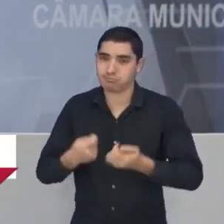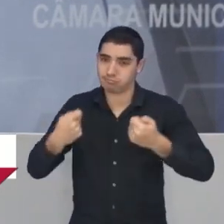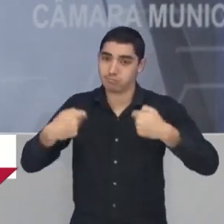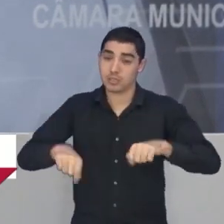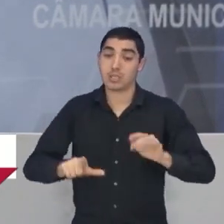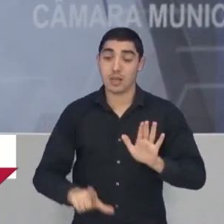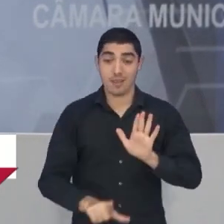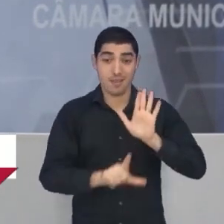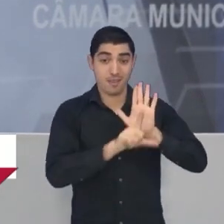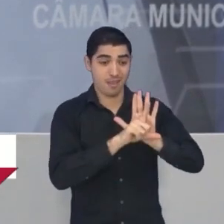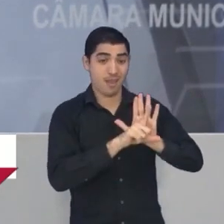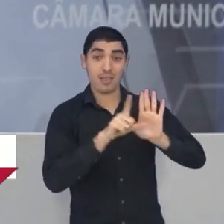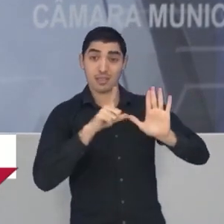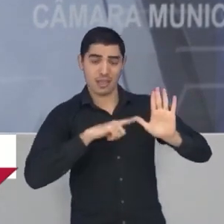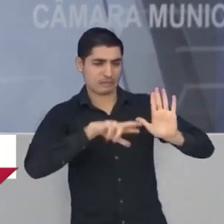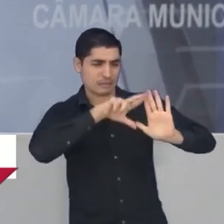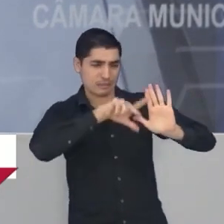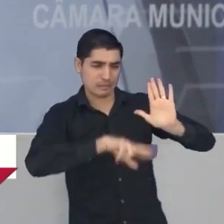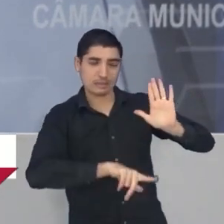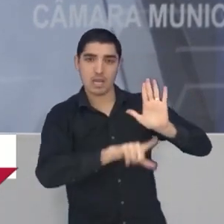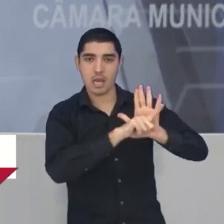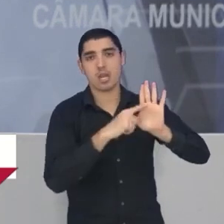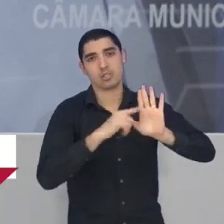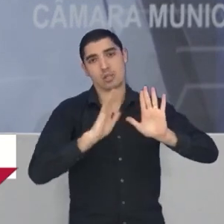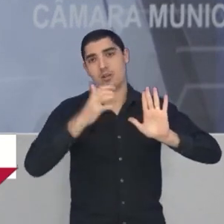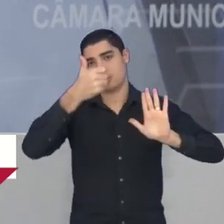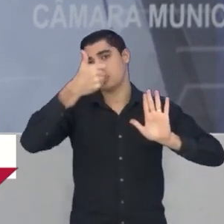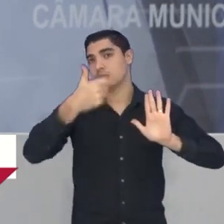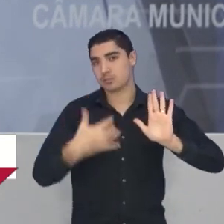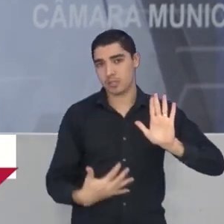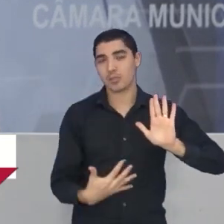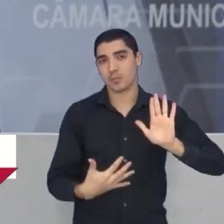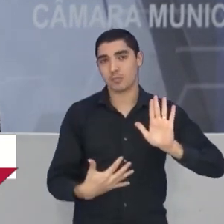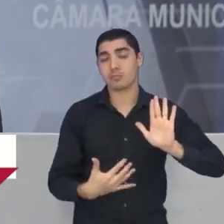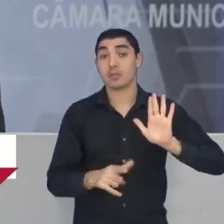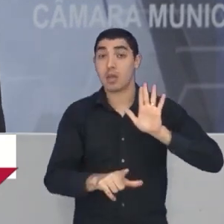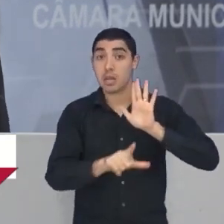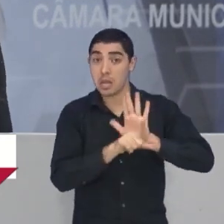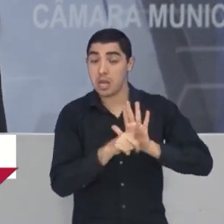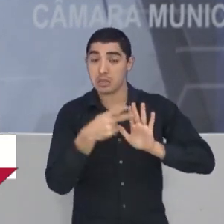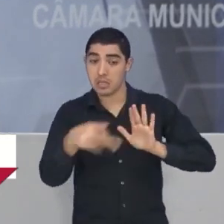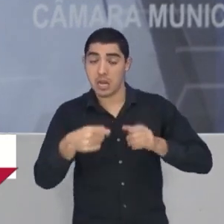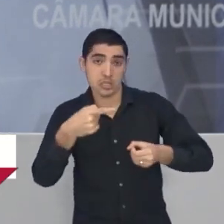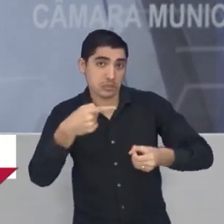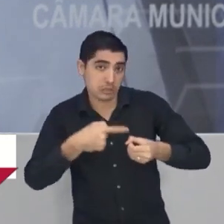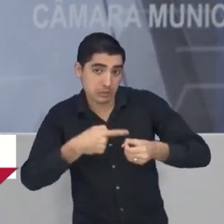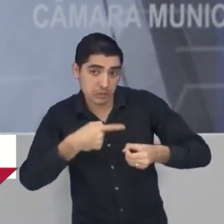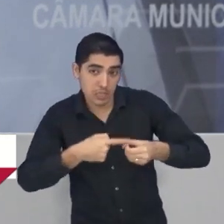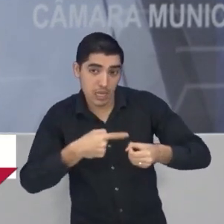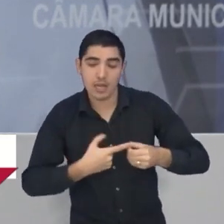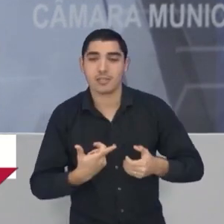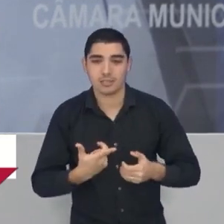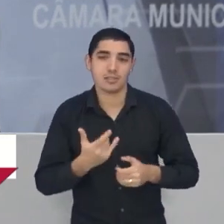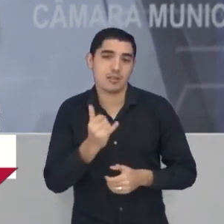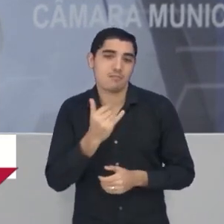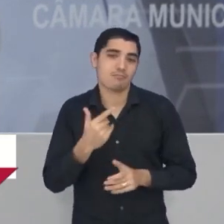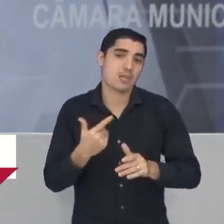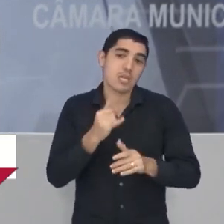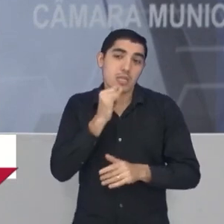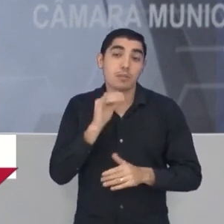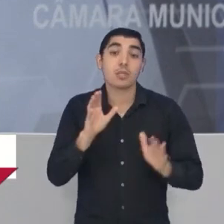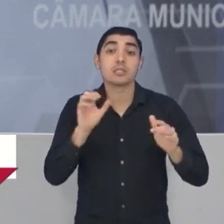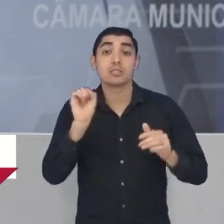lei de várias leis na na verdade né seja pela lei municipal quando a gente fala da qualificação das